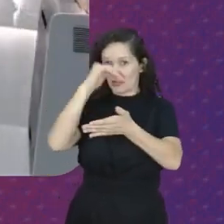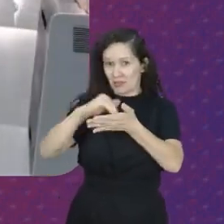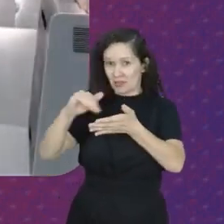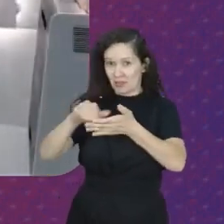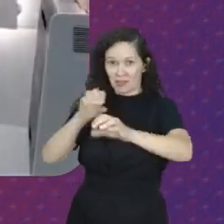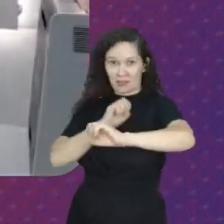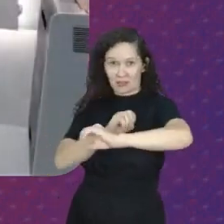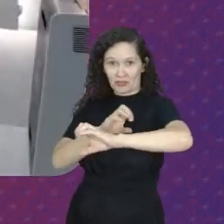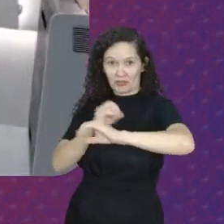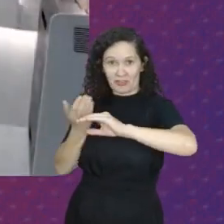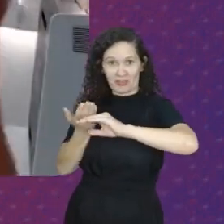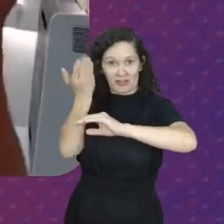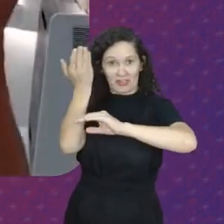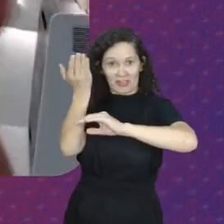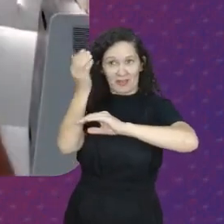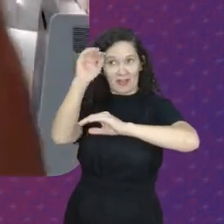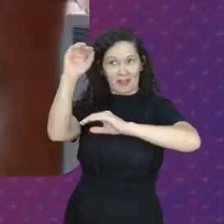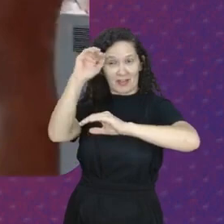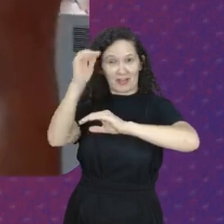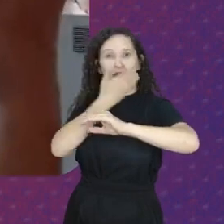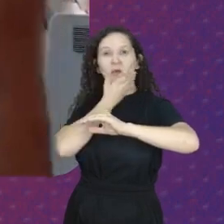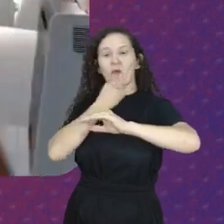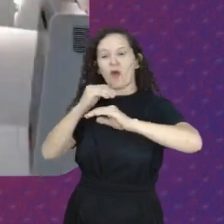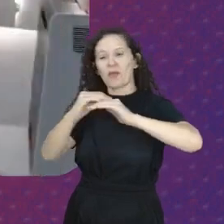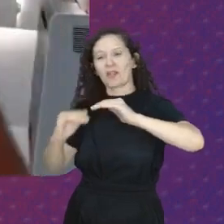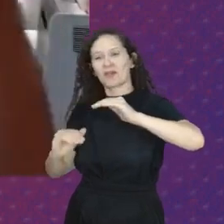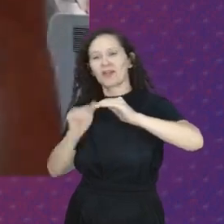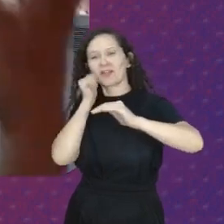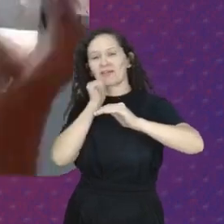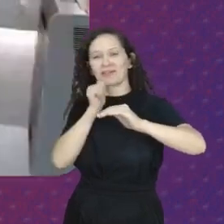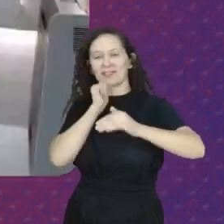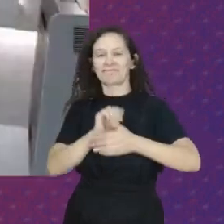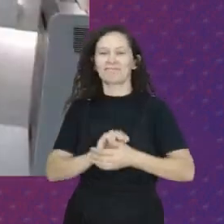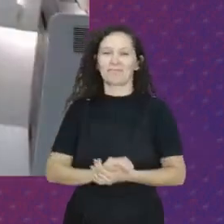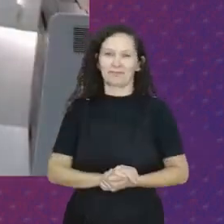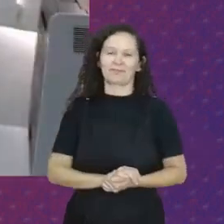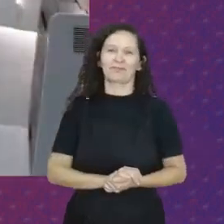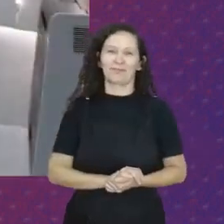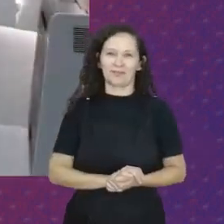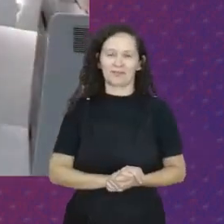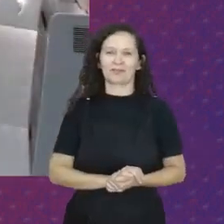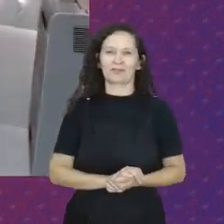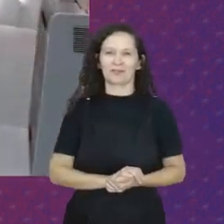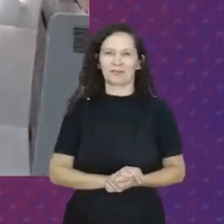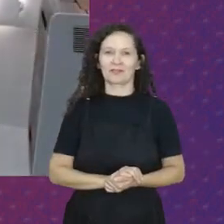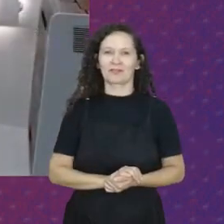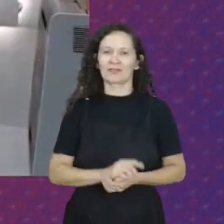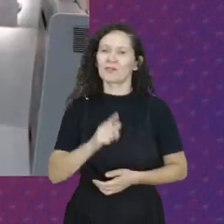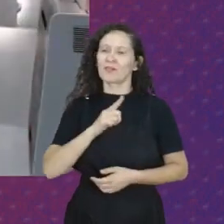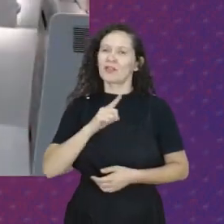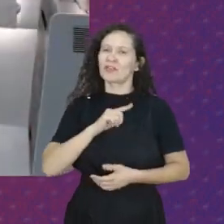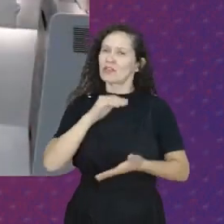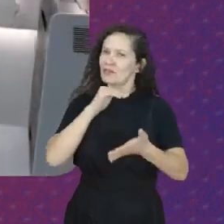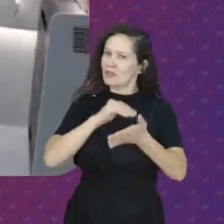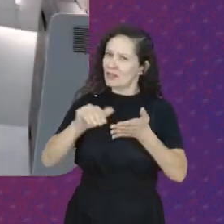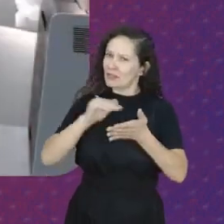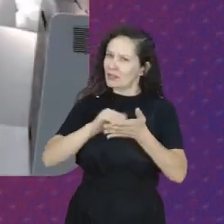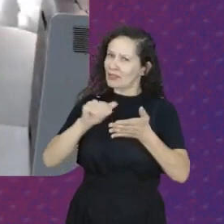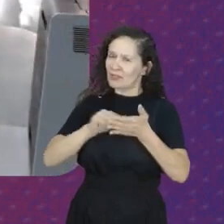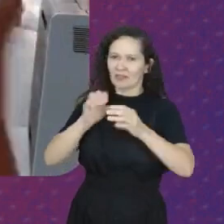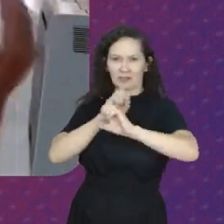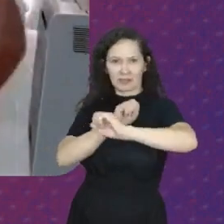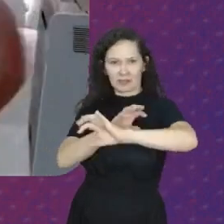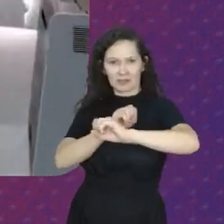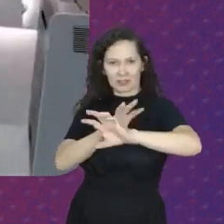de educação eram assumidas, os postos assumidos por homens. Nós tínhamos secretários de